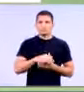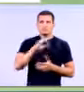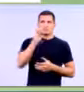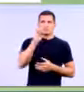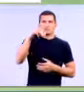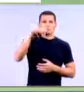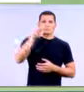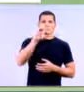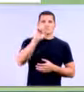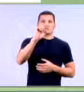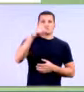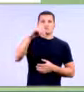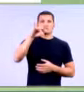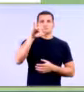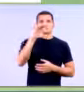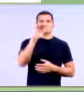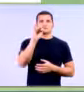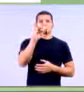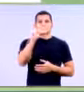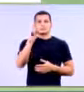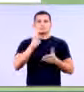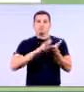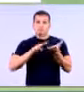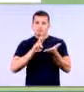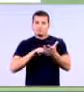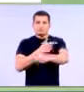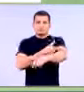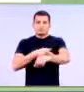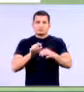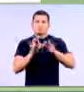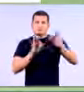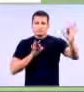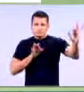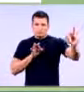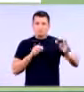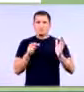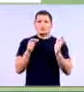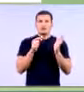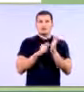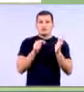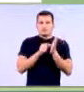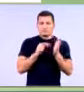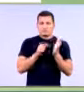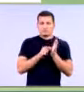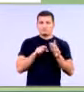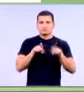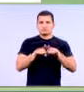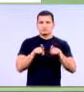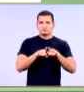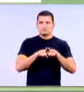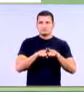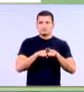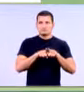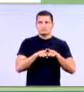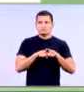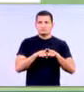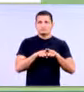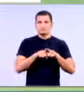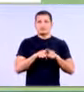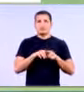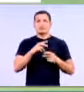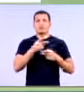concepções, das metodologias de educação à distância, das ferramentas e dos mecanismos de busca e